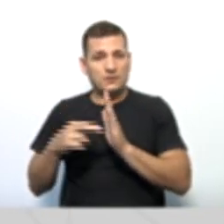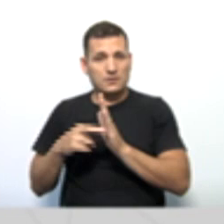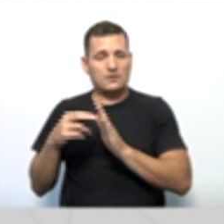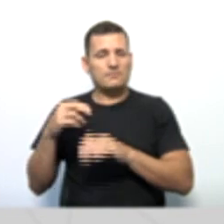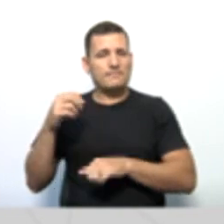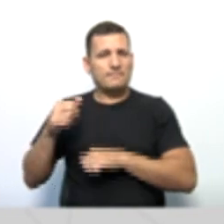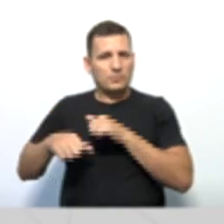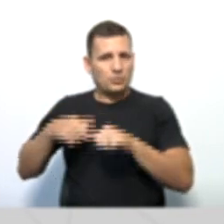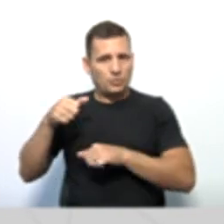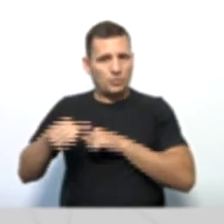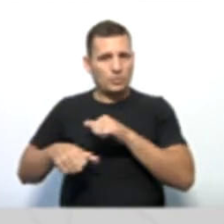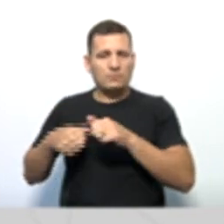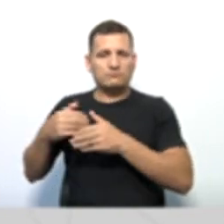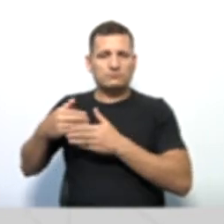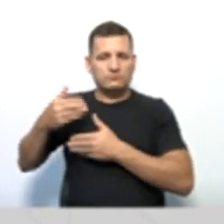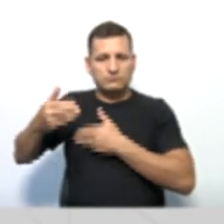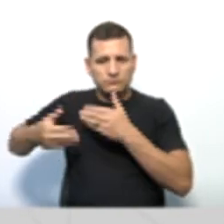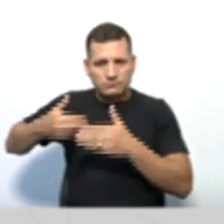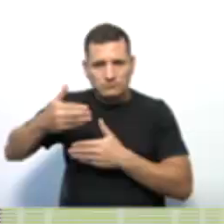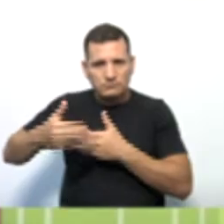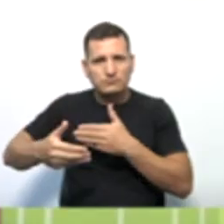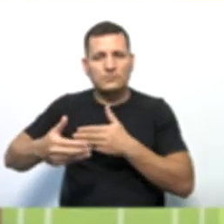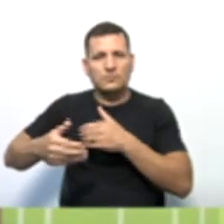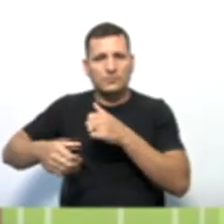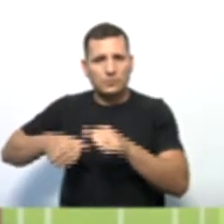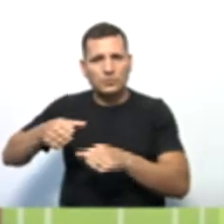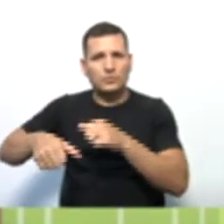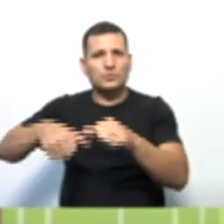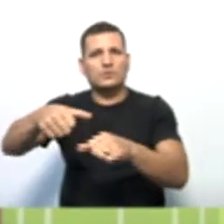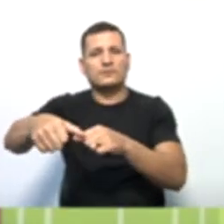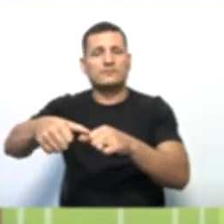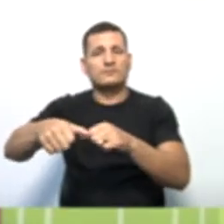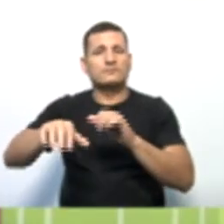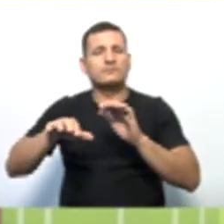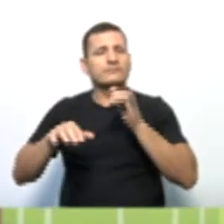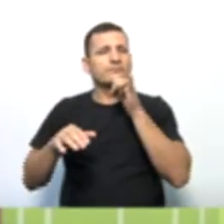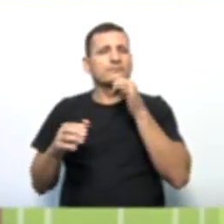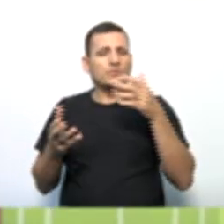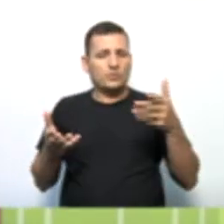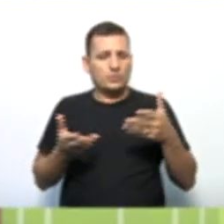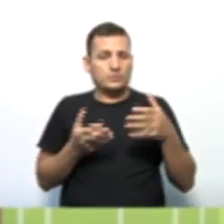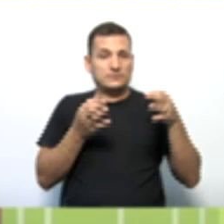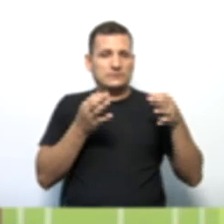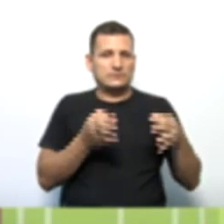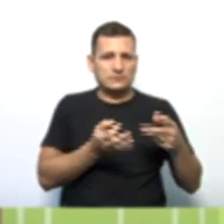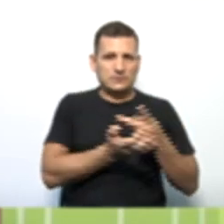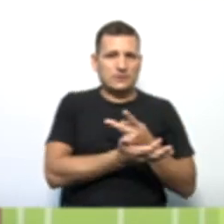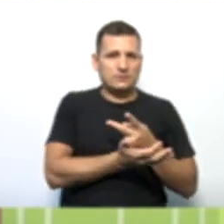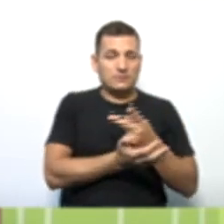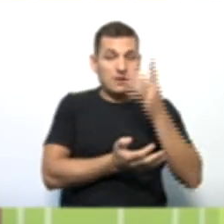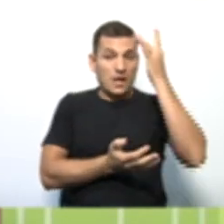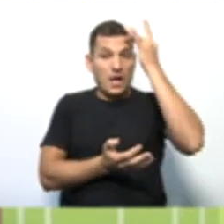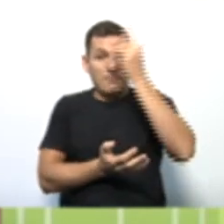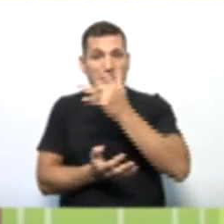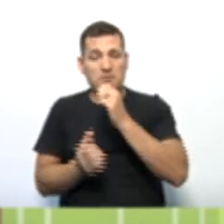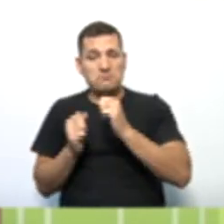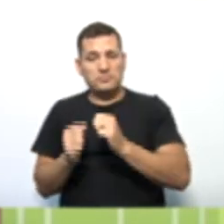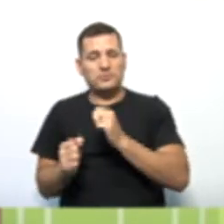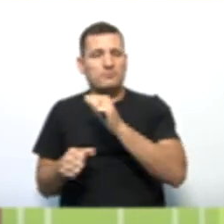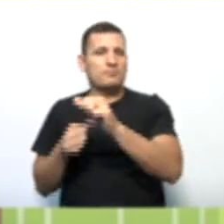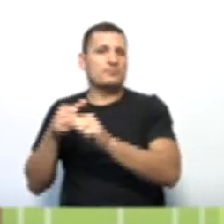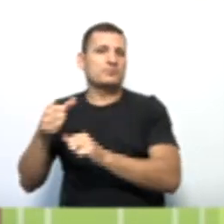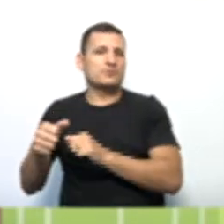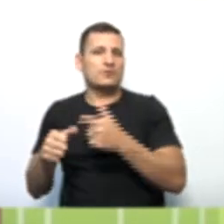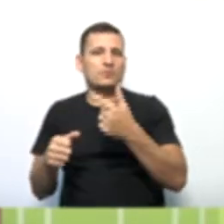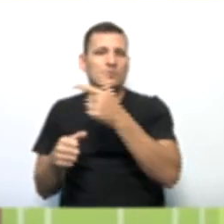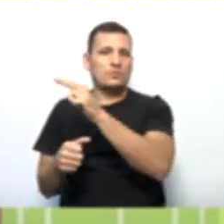passar do tempo. Ou seja, o que é certo e errado hoje pode não ser amanhã. Pode ter uma outra concepção, uma